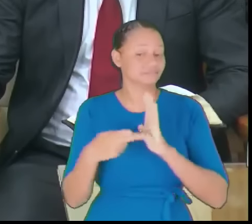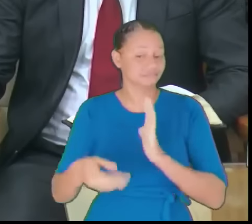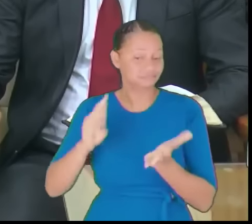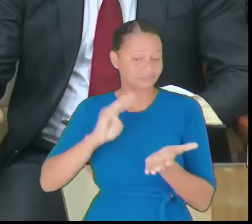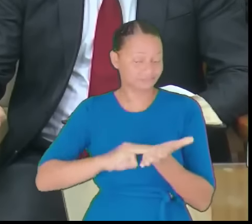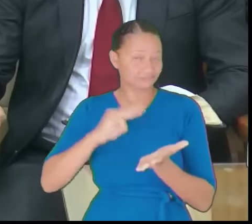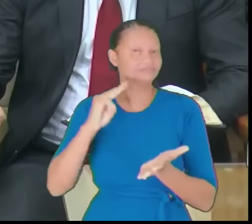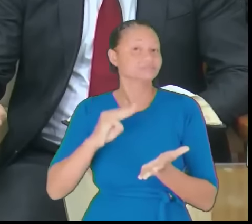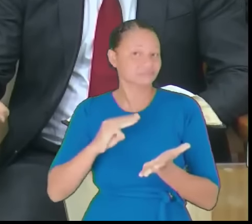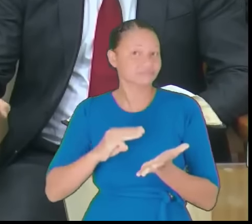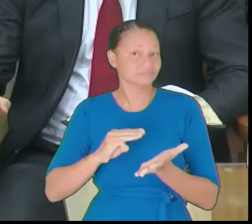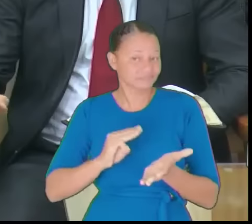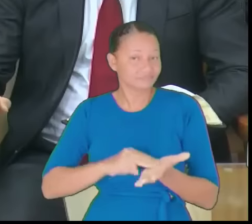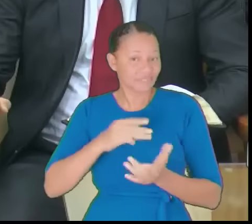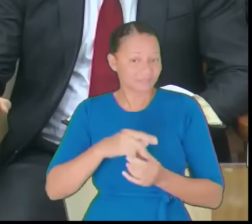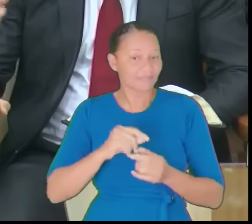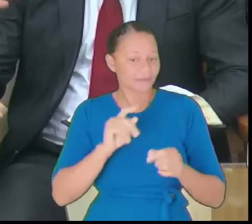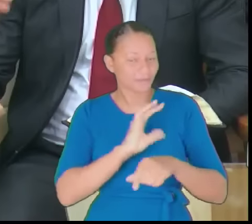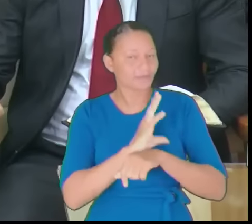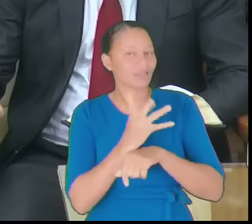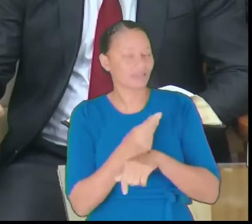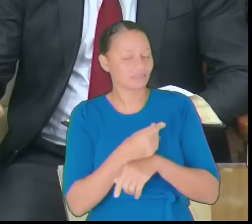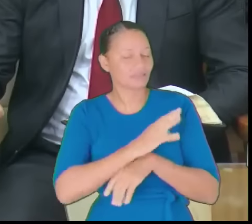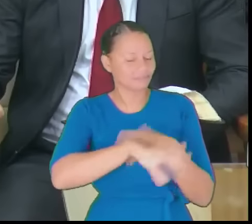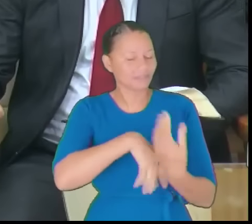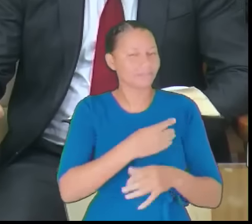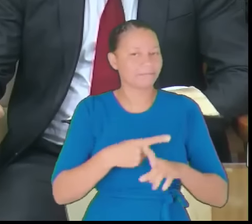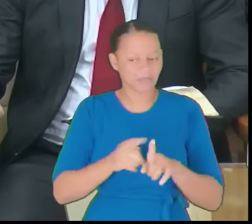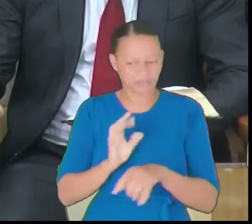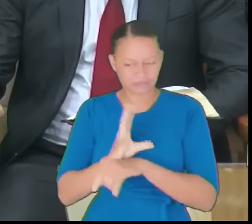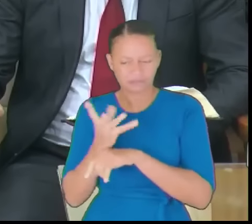estão desmantelados. Mas a igreja é gloriosa.